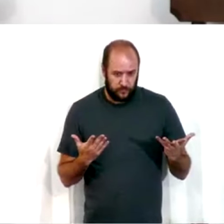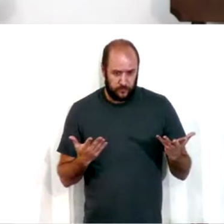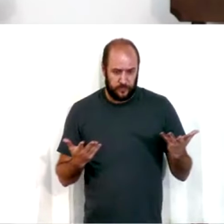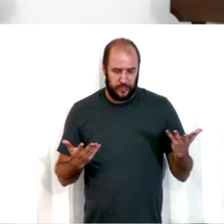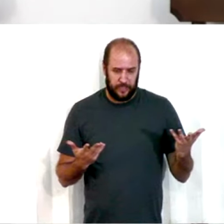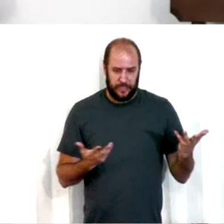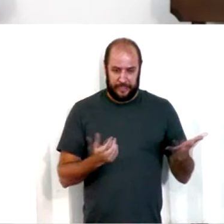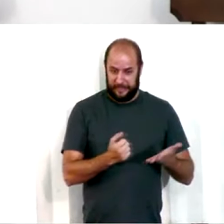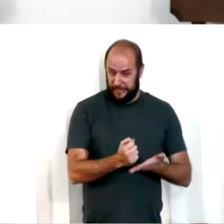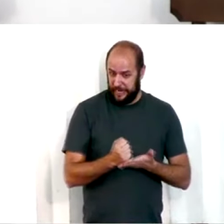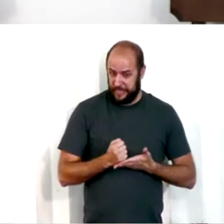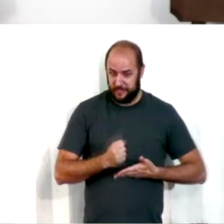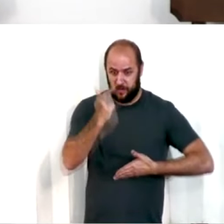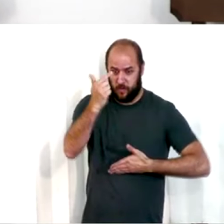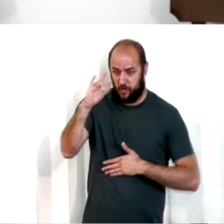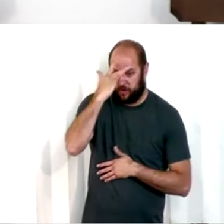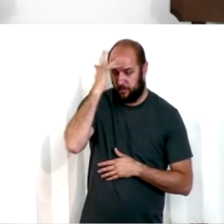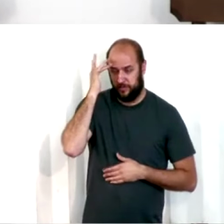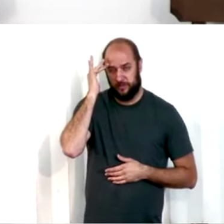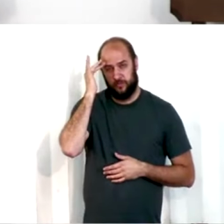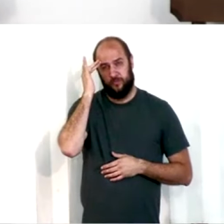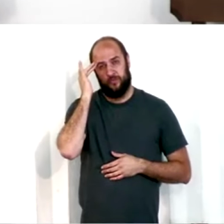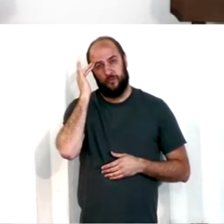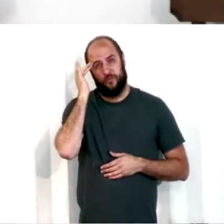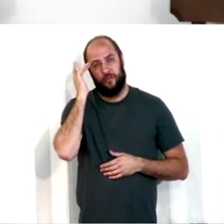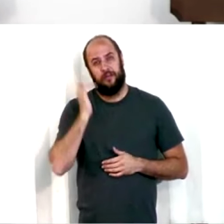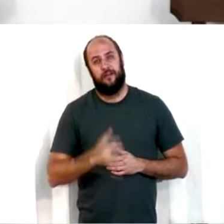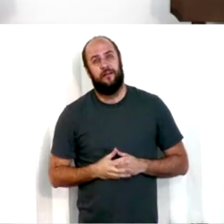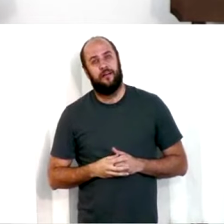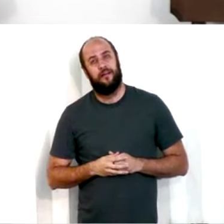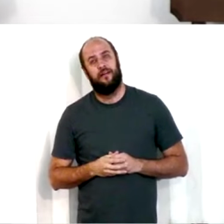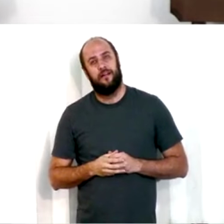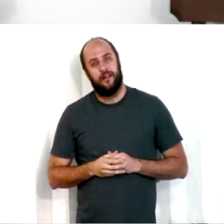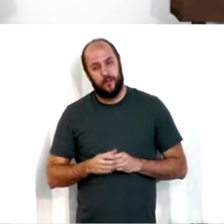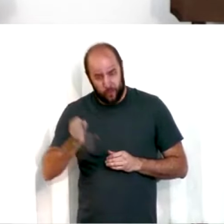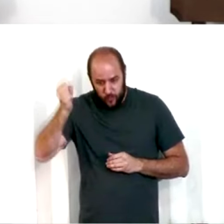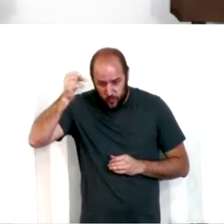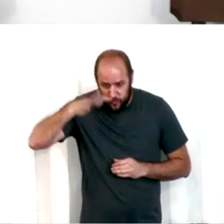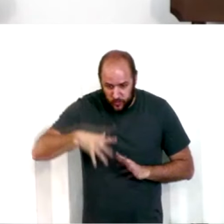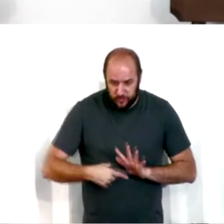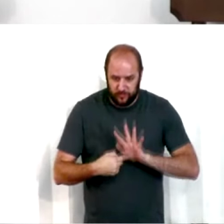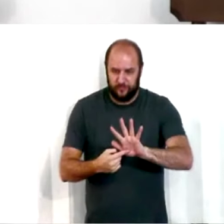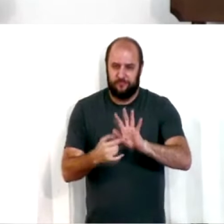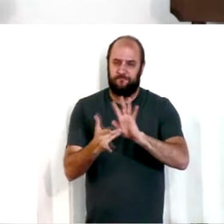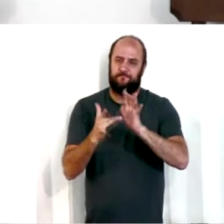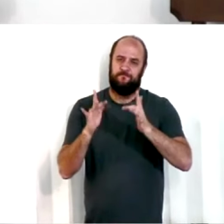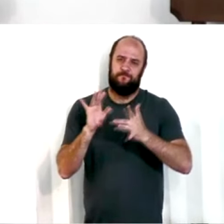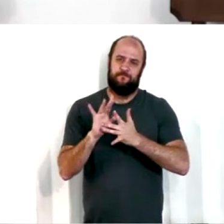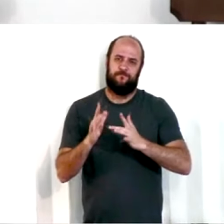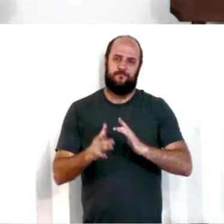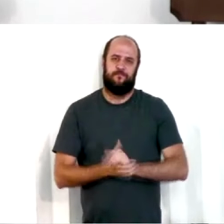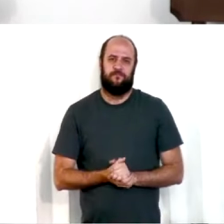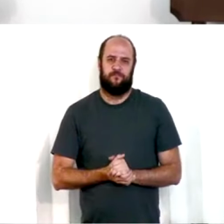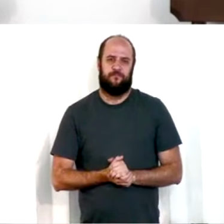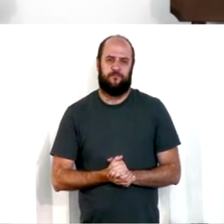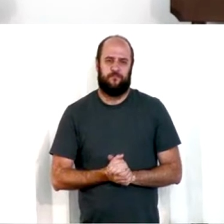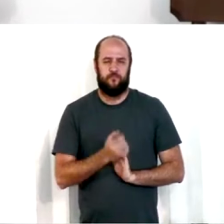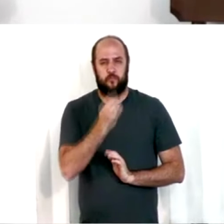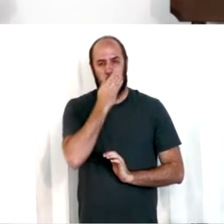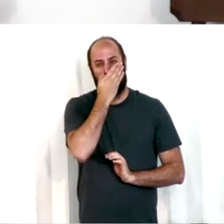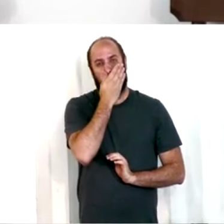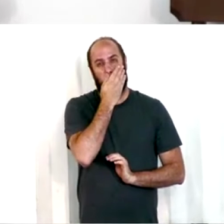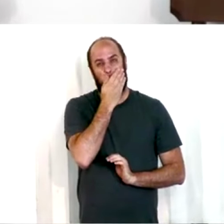tragamos outras pessoas à luz de Cristo. Paulo fala